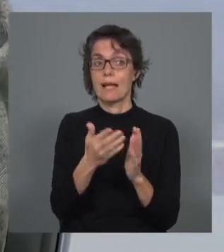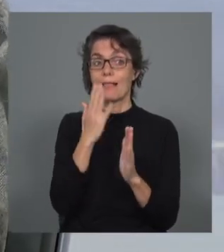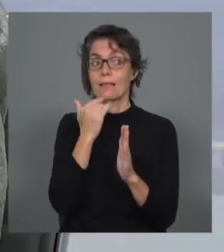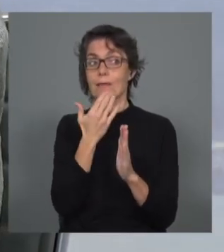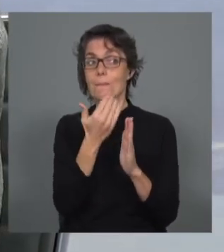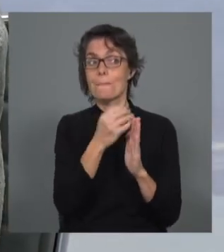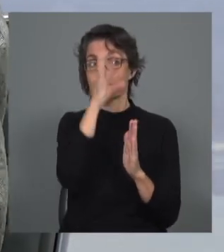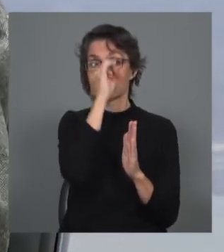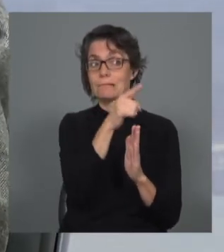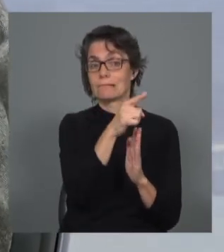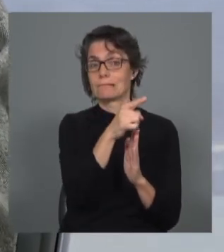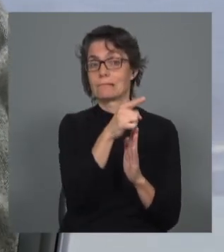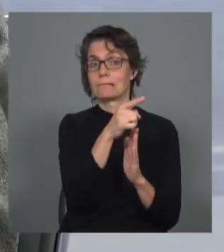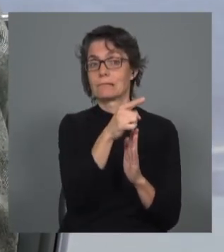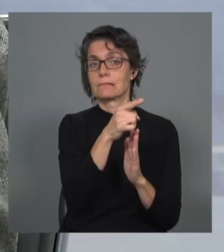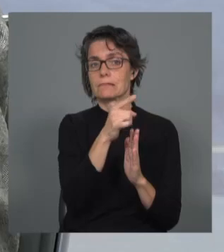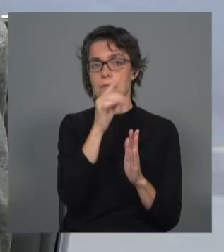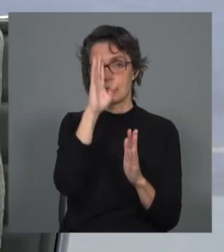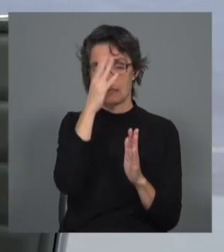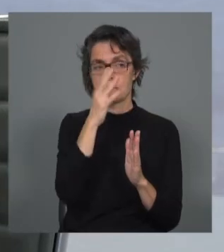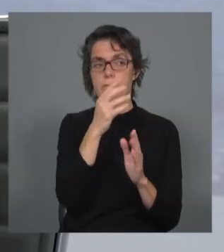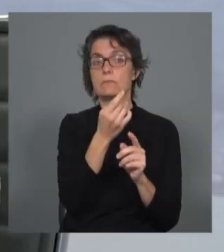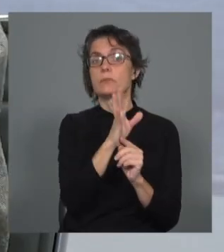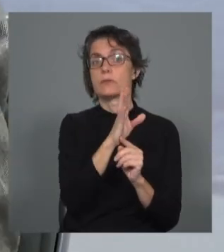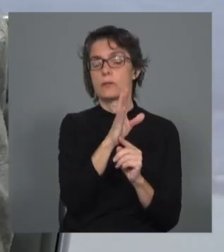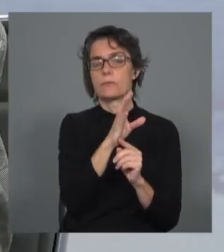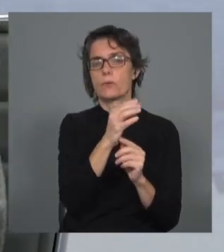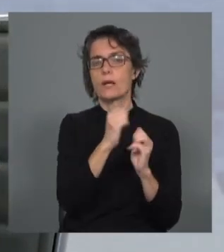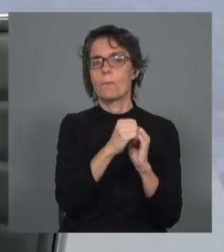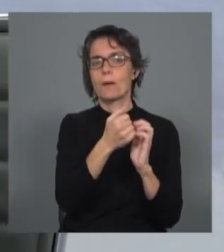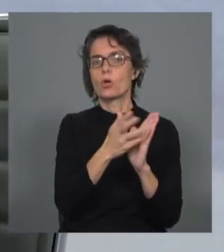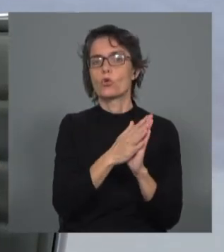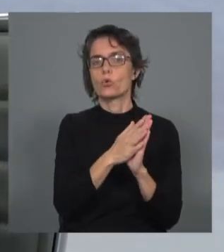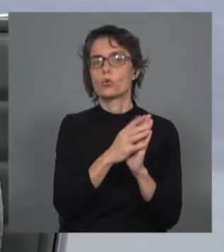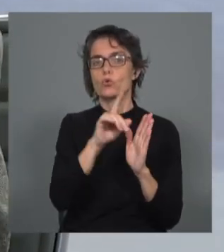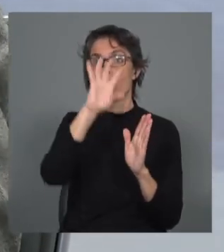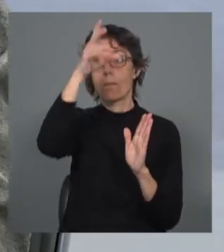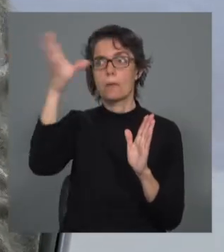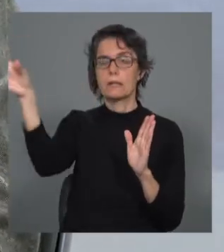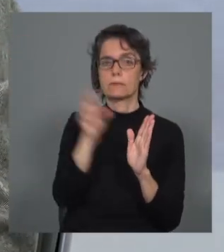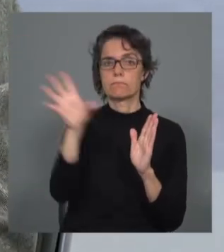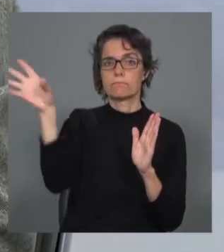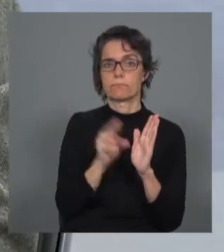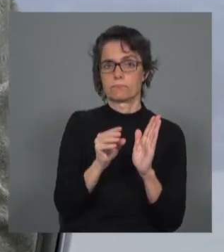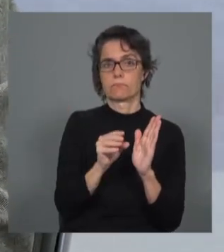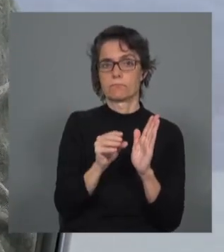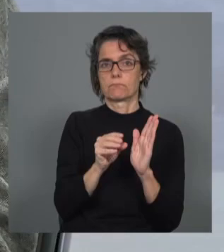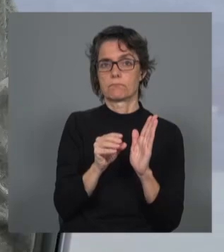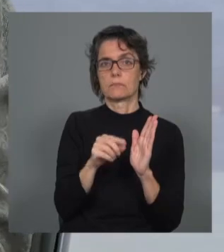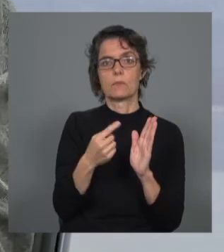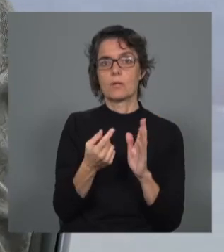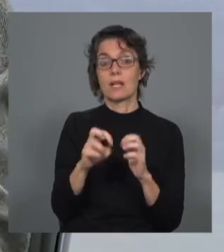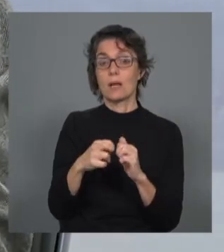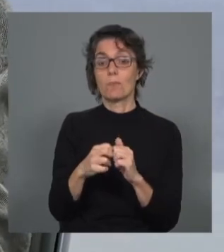todo o papel de jornal e de revista é importado. Portanto, aqui não há soluções nacionais que nos permitam